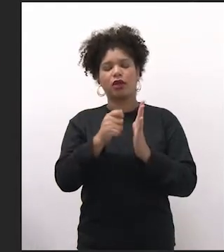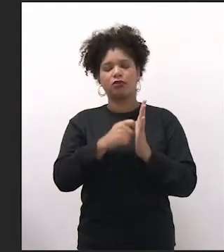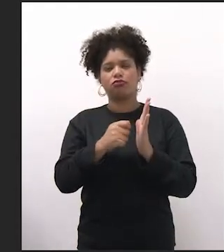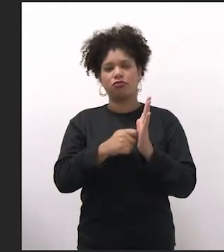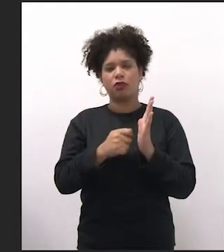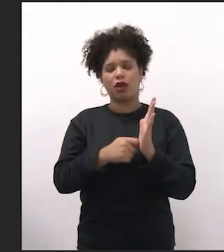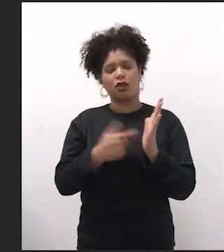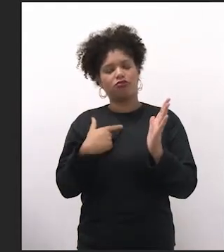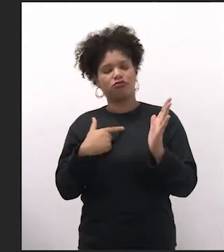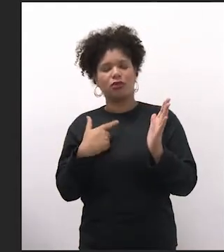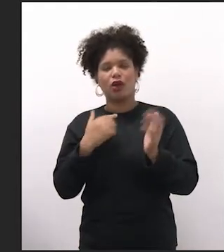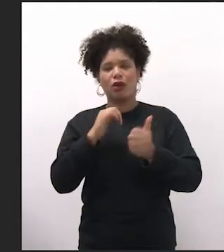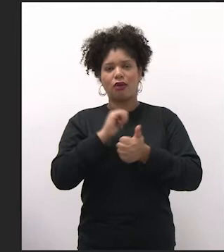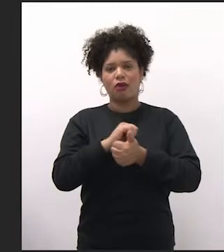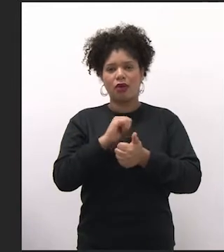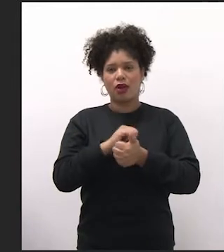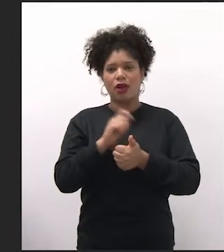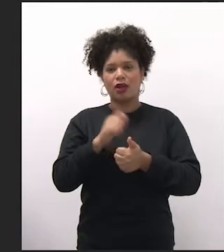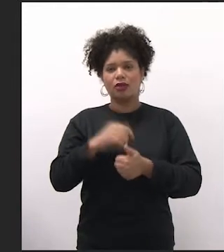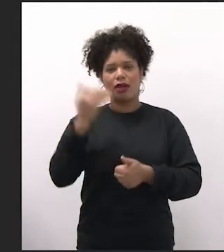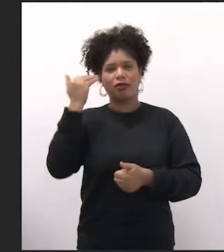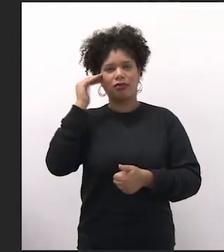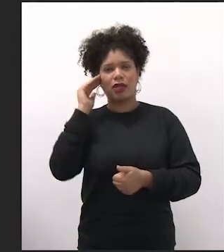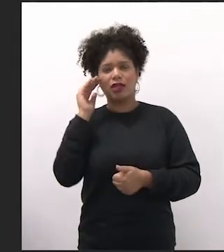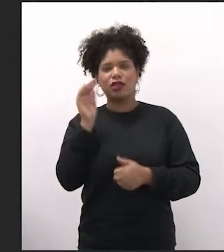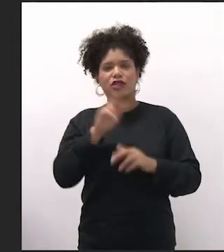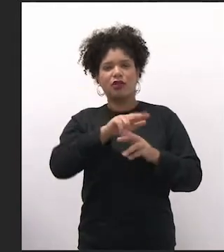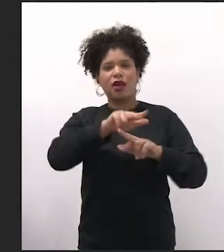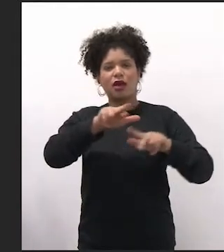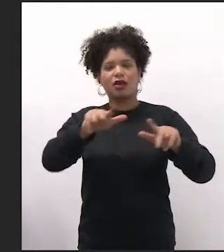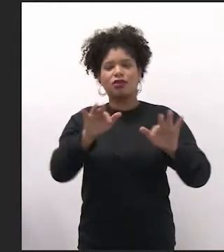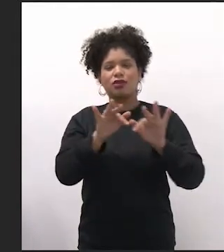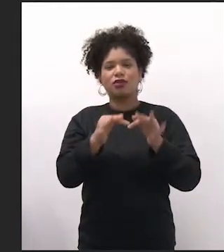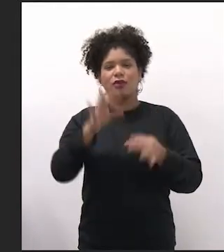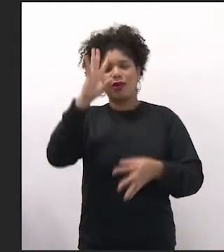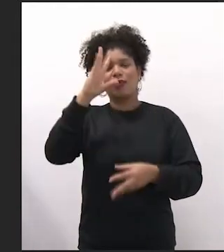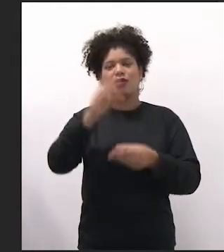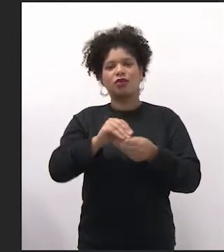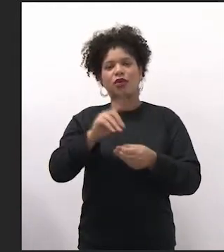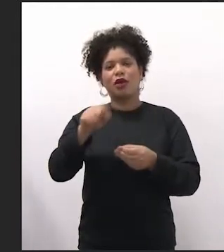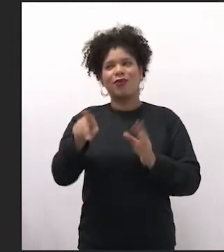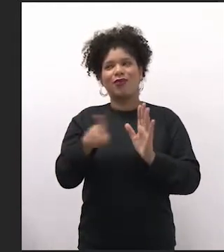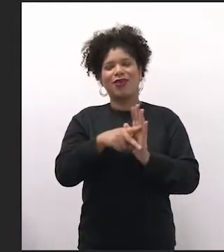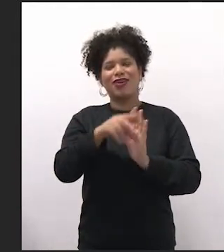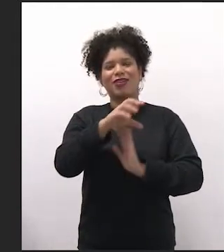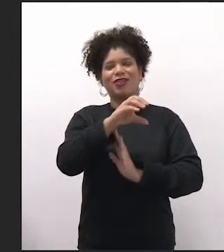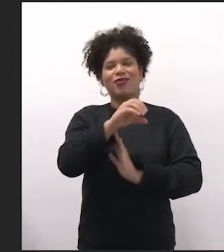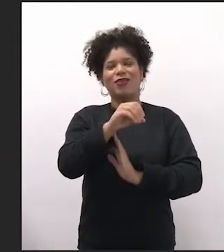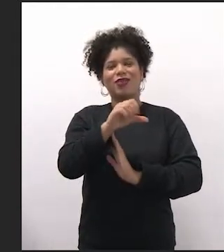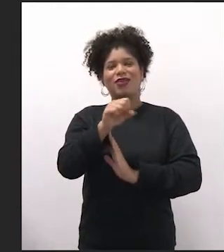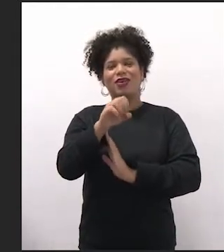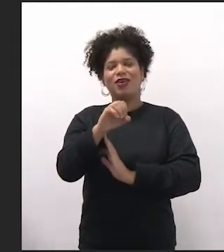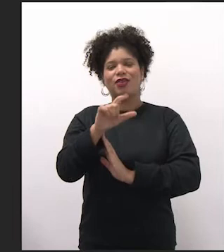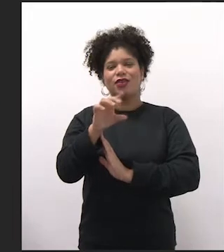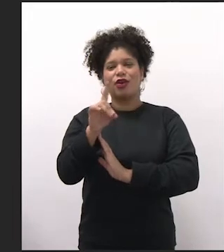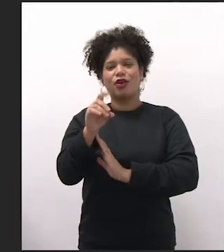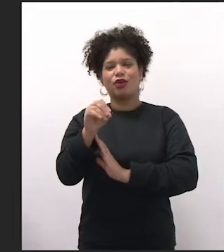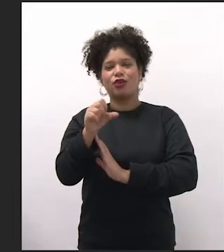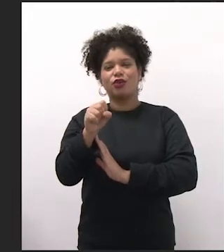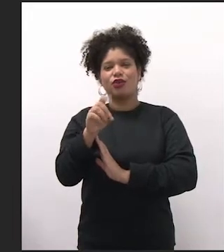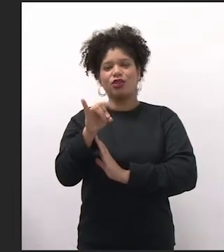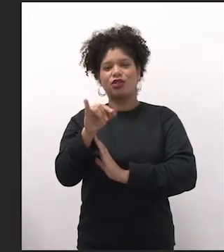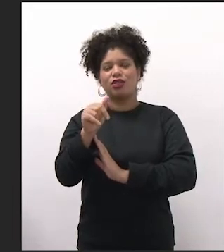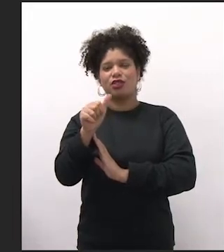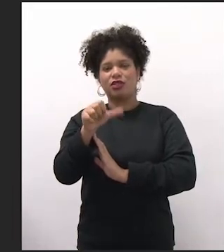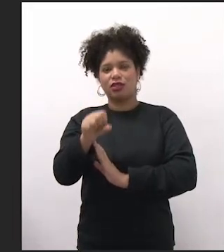máxima simplicidade as coisas essenciais. E o Sol dos Dias é isso. Quando a gente lê o Sol dos Dias, os contos do Sol